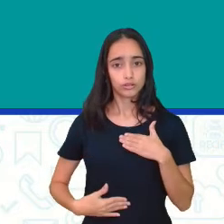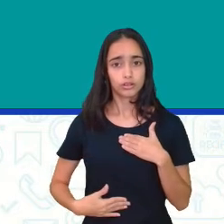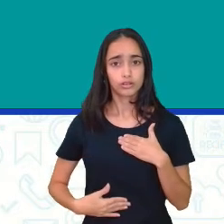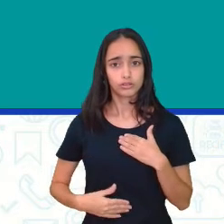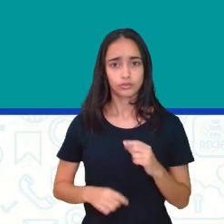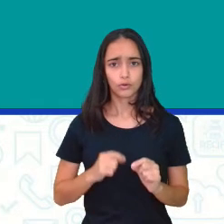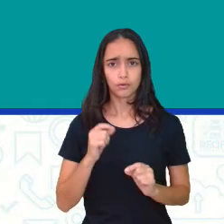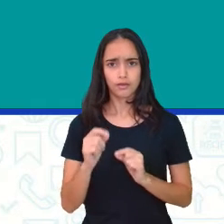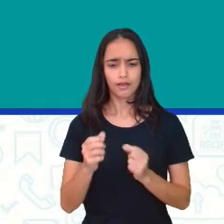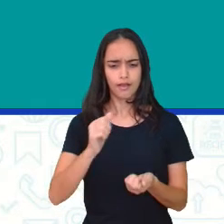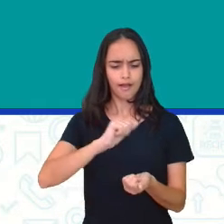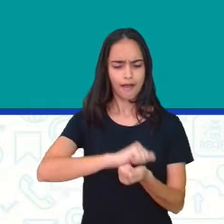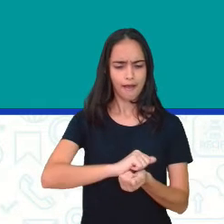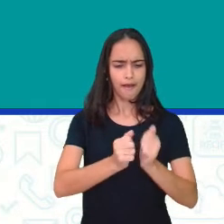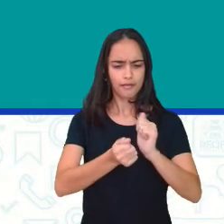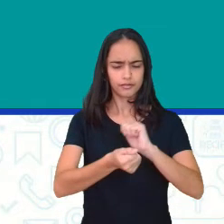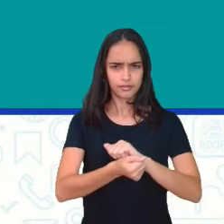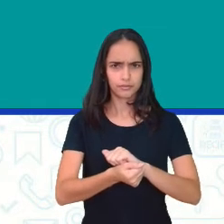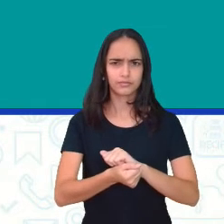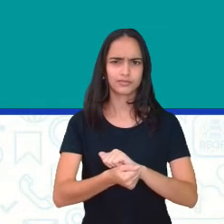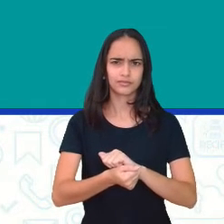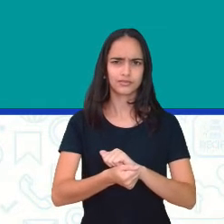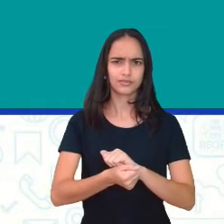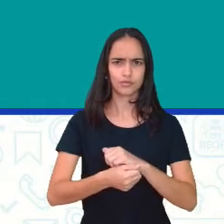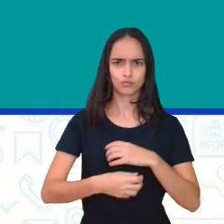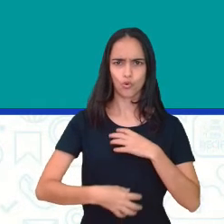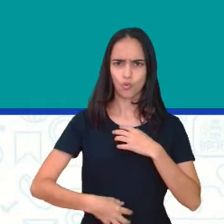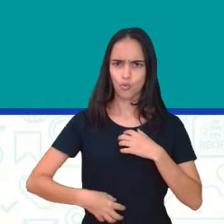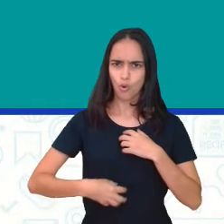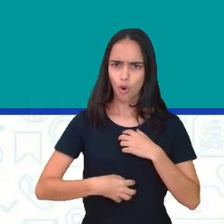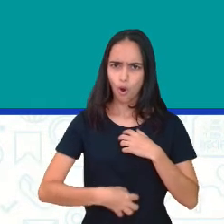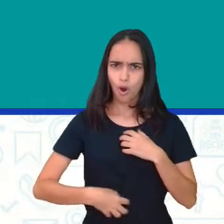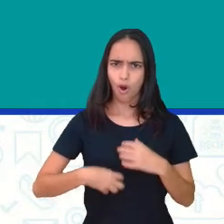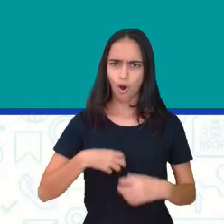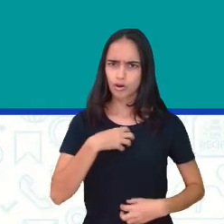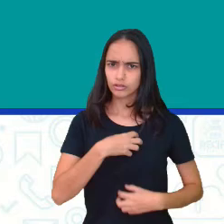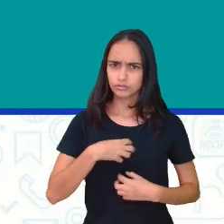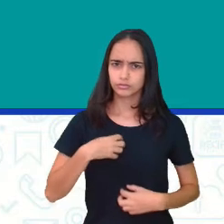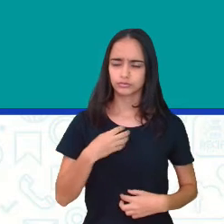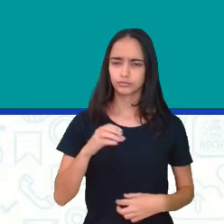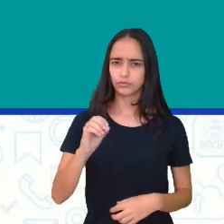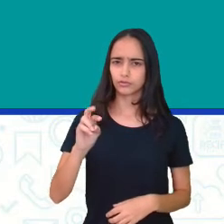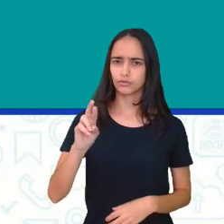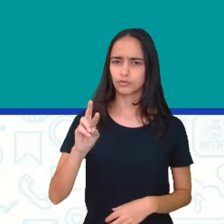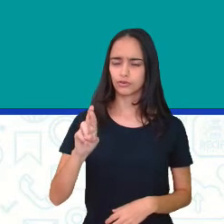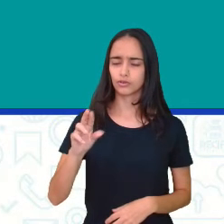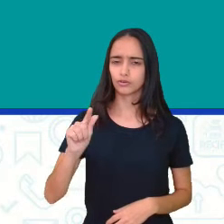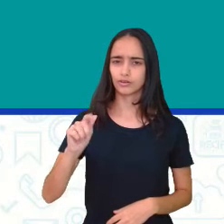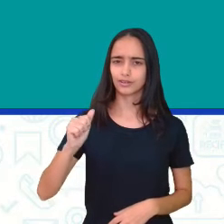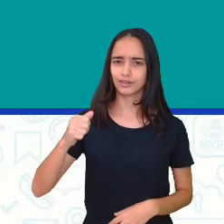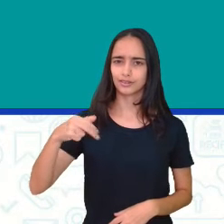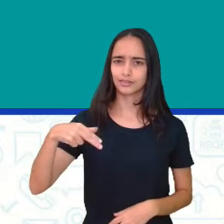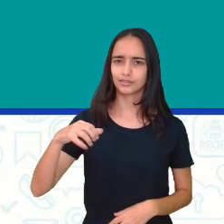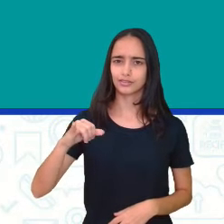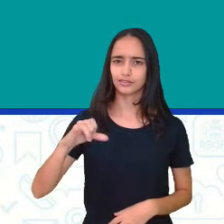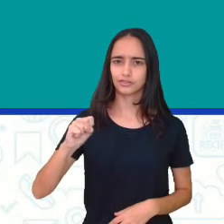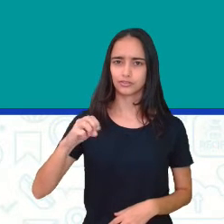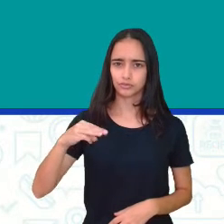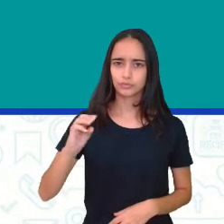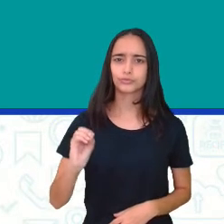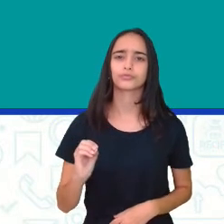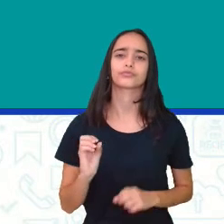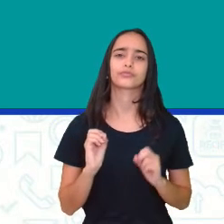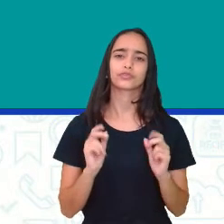meio dessa adaptação do organismo. Então, o nosso organismo vai ali se adaptando, né, aos estímulos que a gente vai